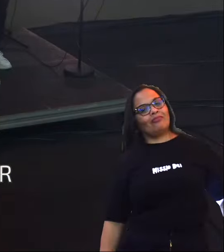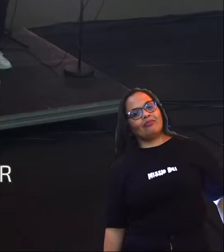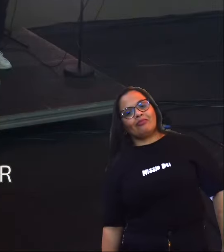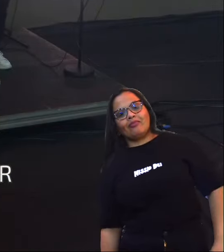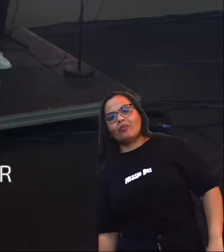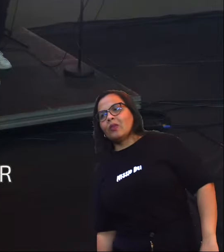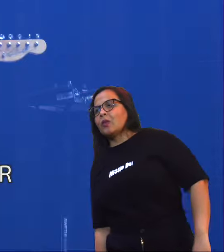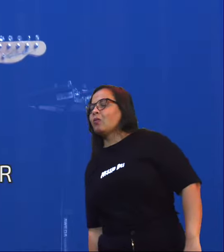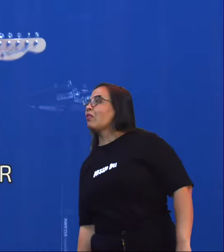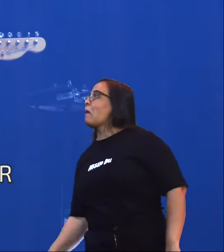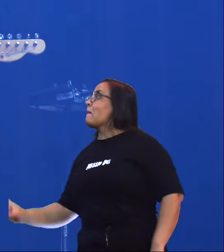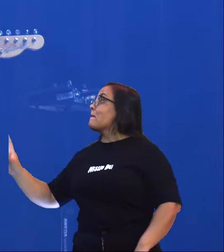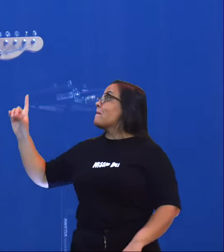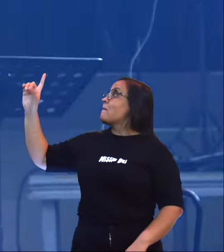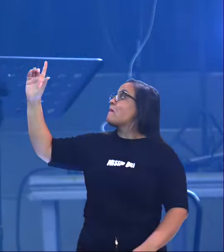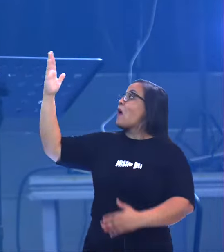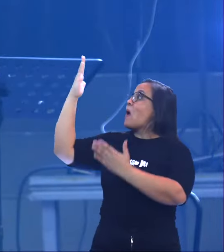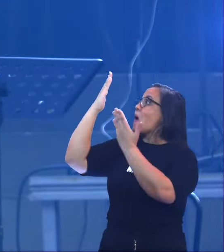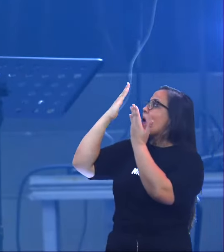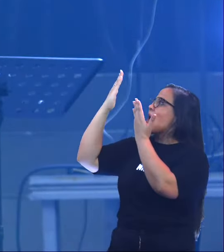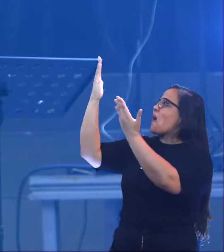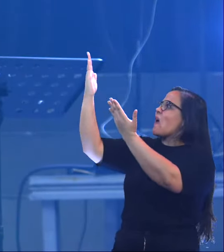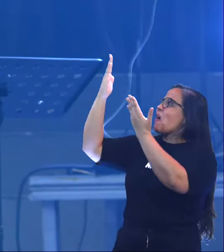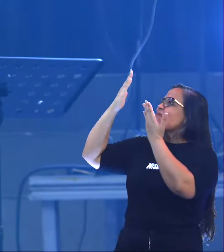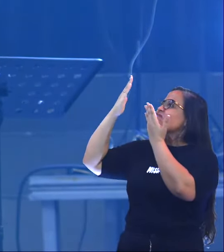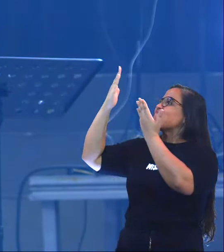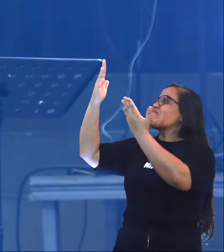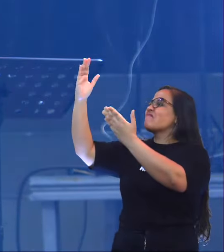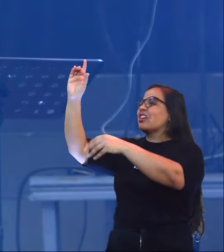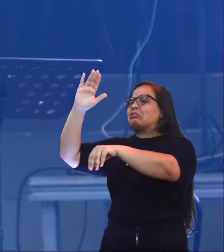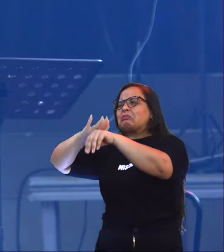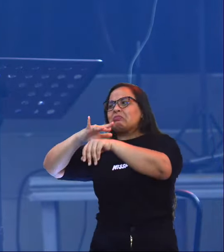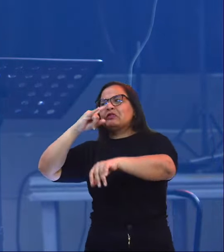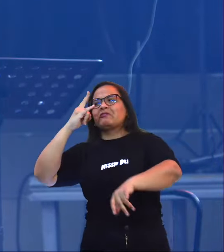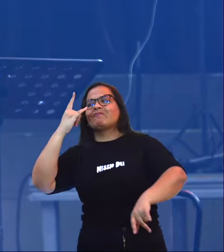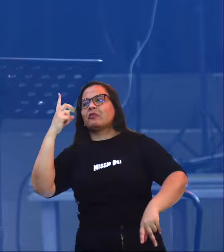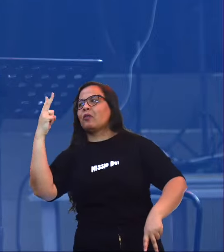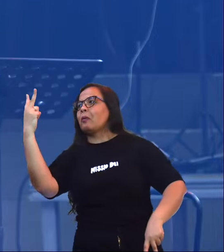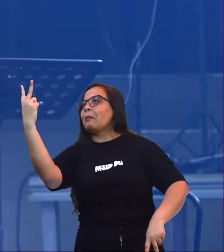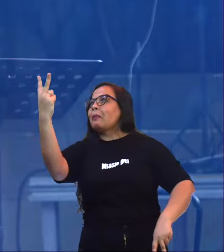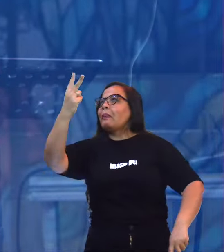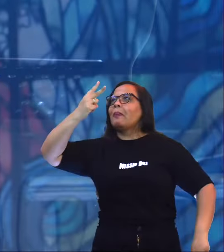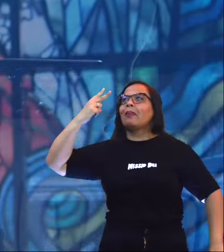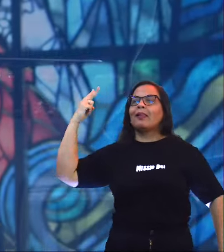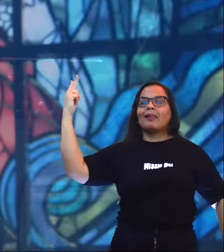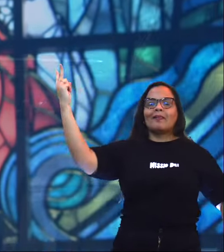Tua presença vale